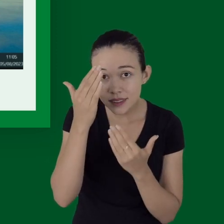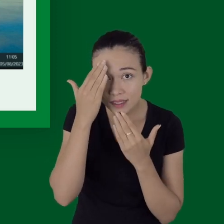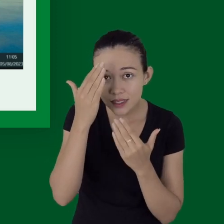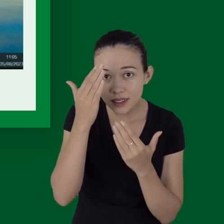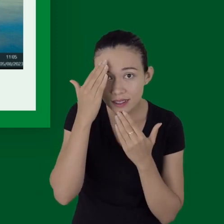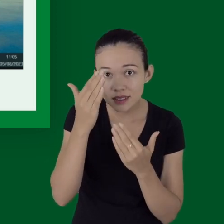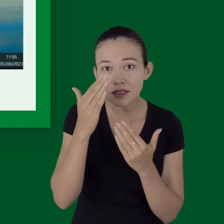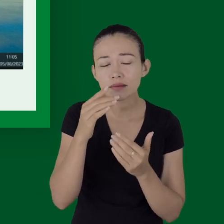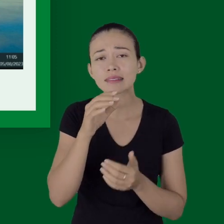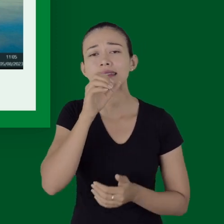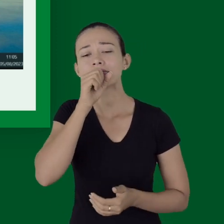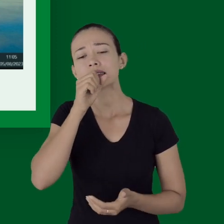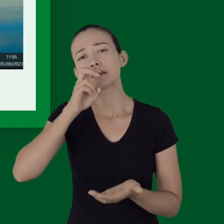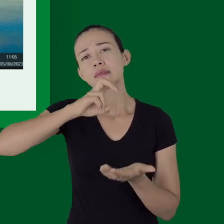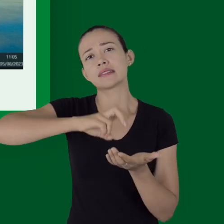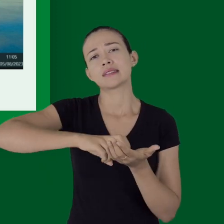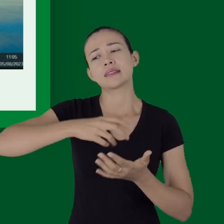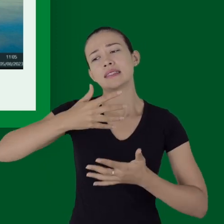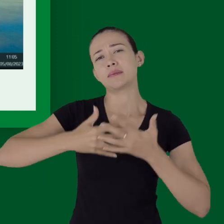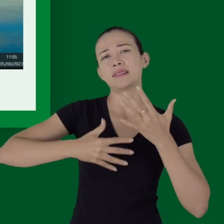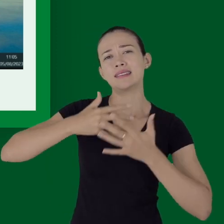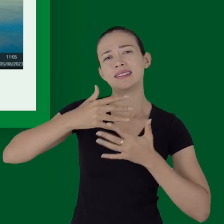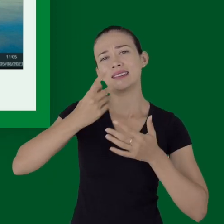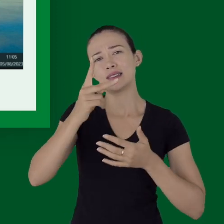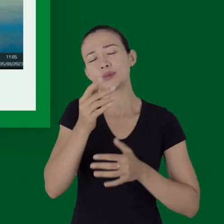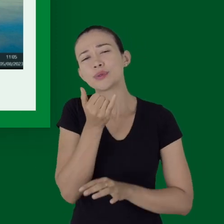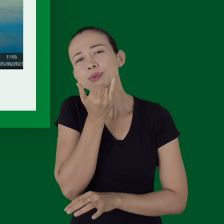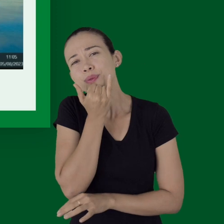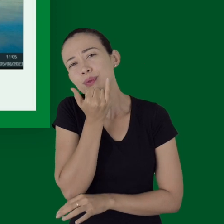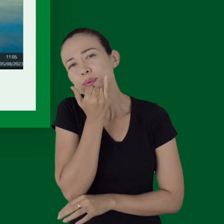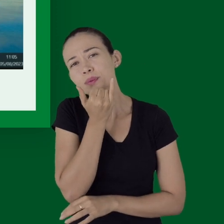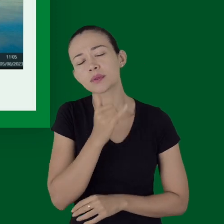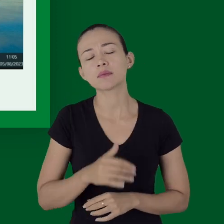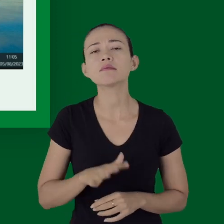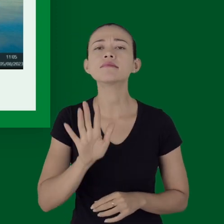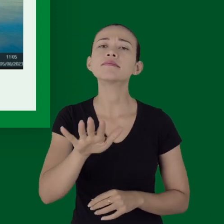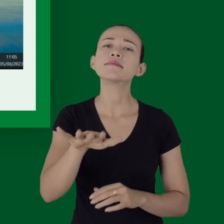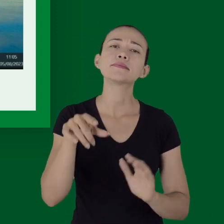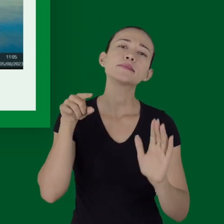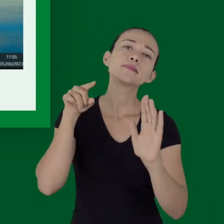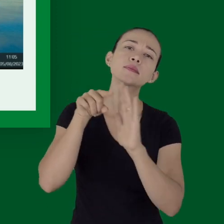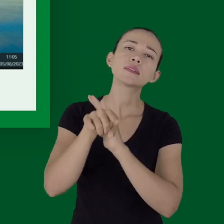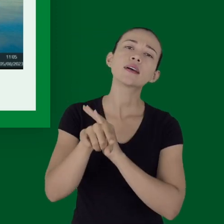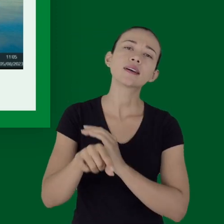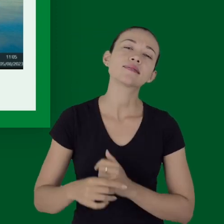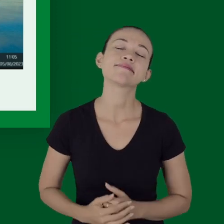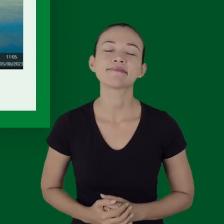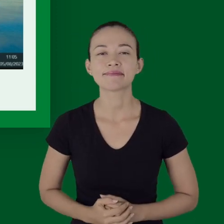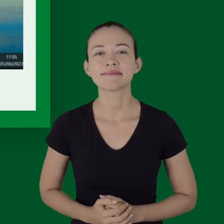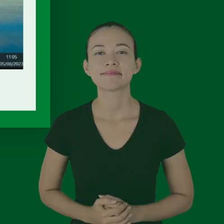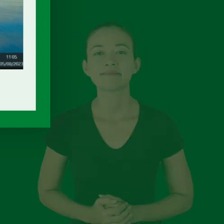Beth, obrigado aí. Desculpa atrapalhar seu sábado de manhã. Não, E não. deixa eu te perguntar uma coisa.